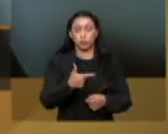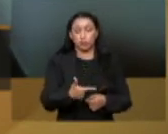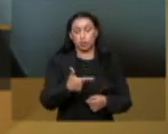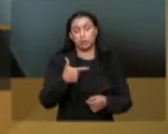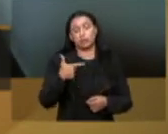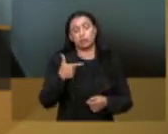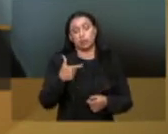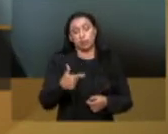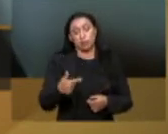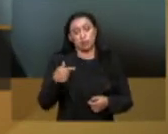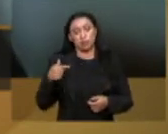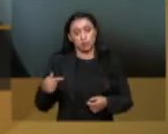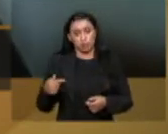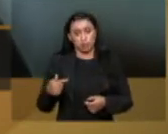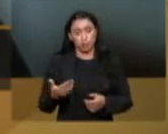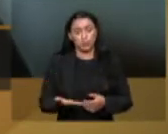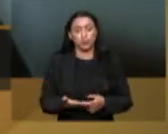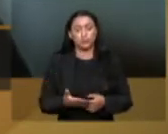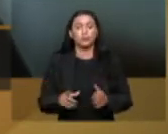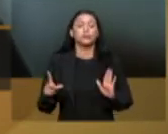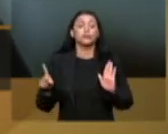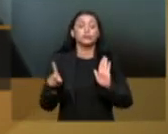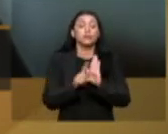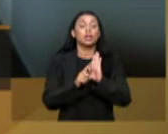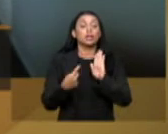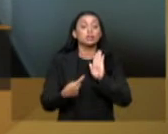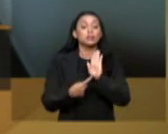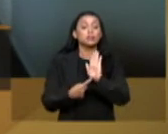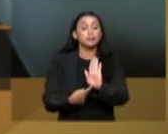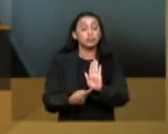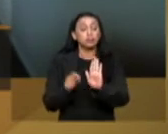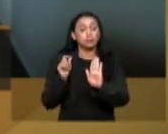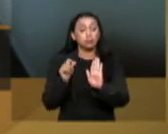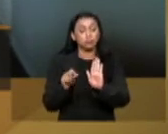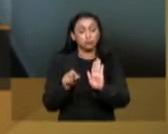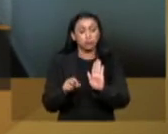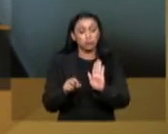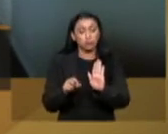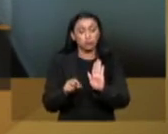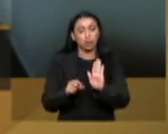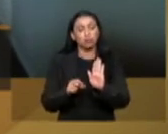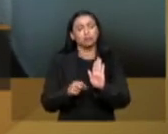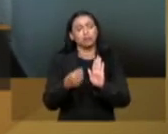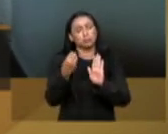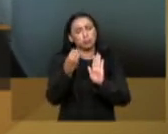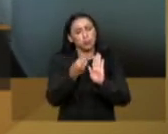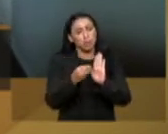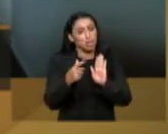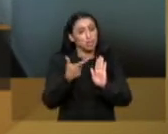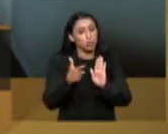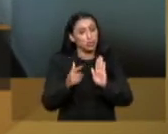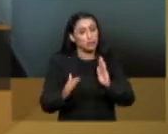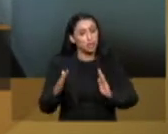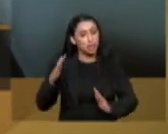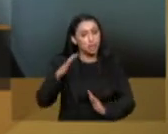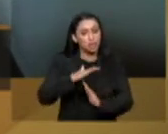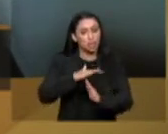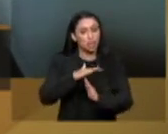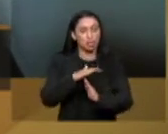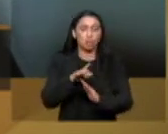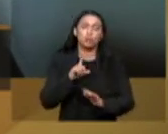5.277. O legislador, sem se olvidar de prescrever tetos